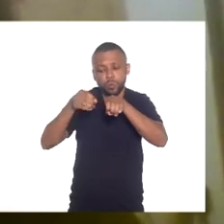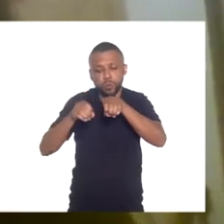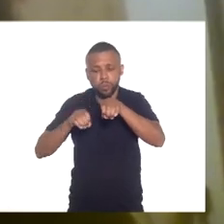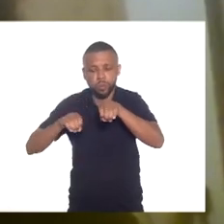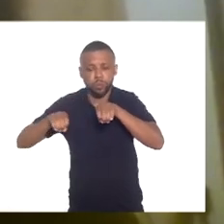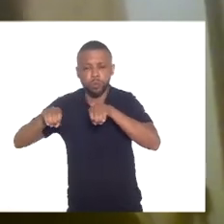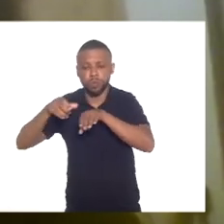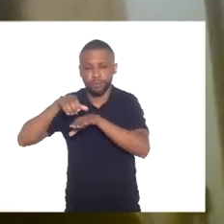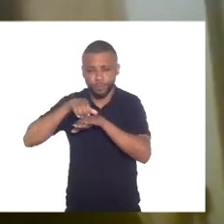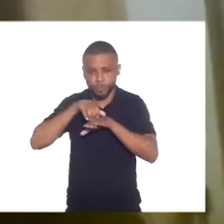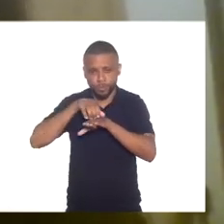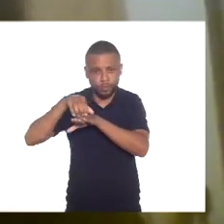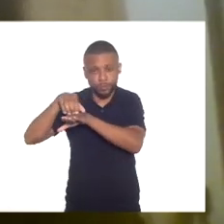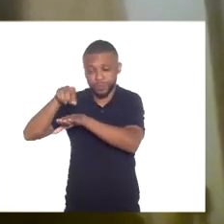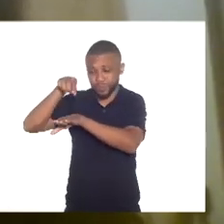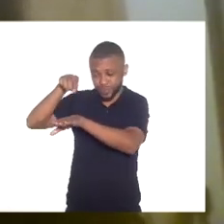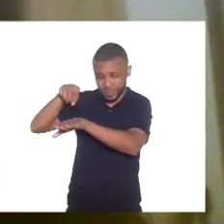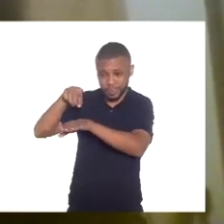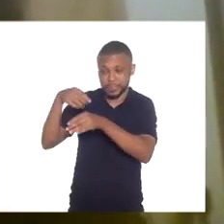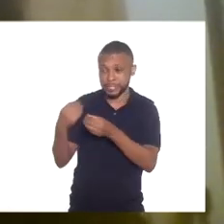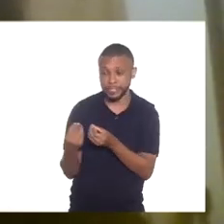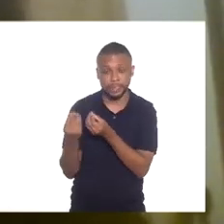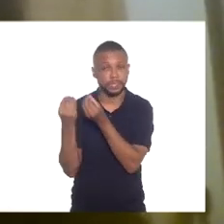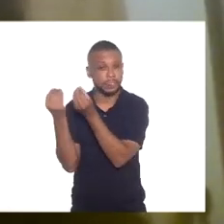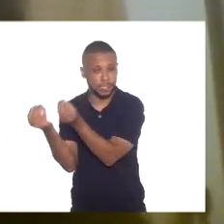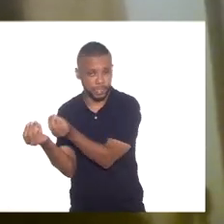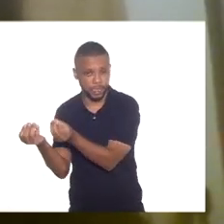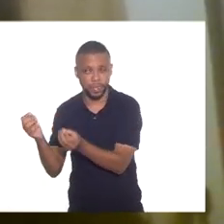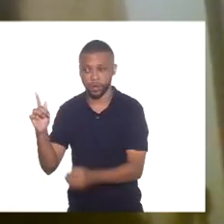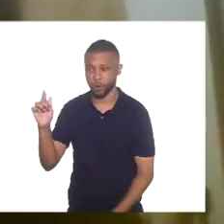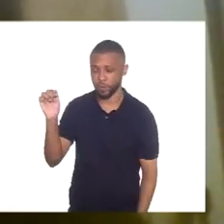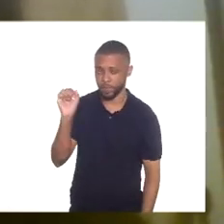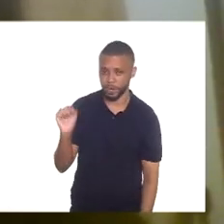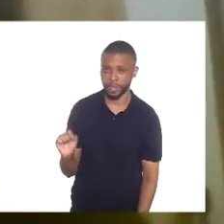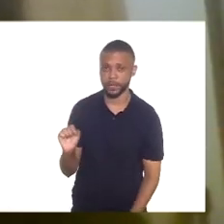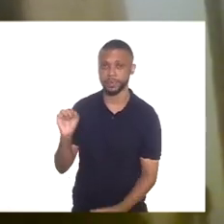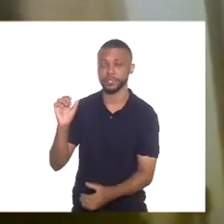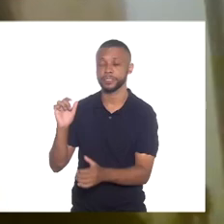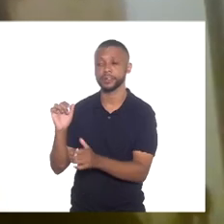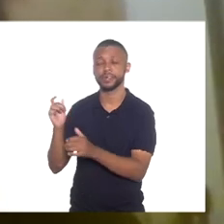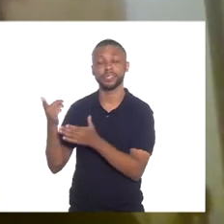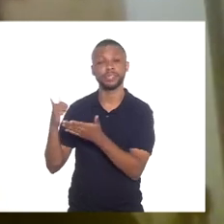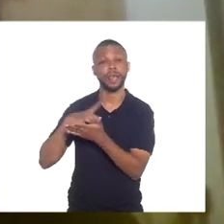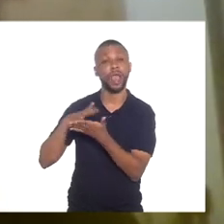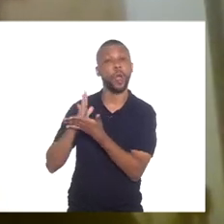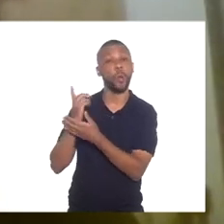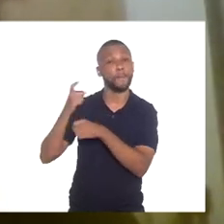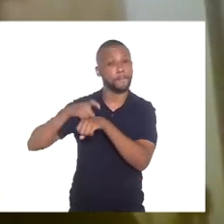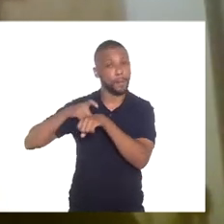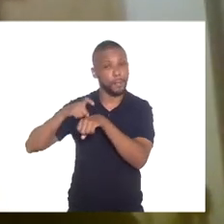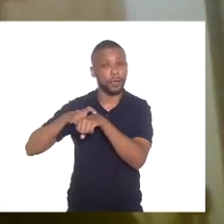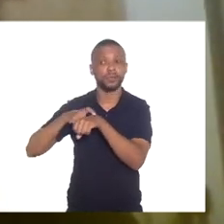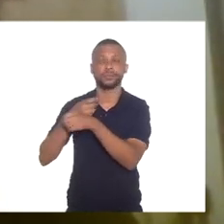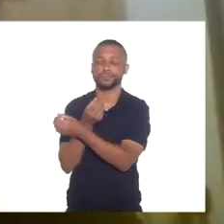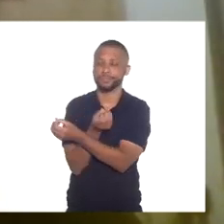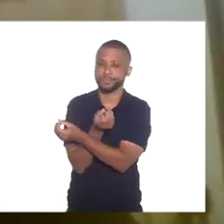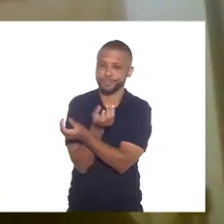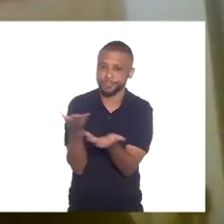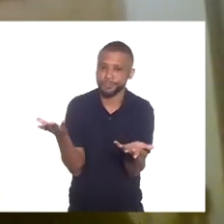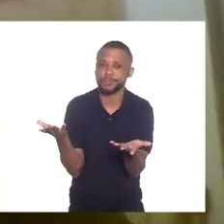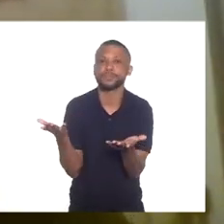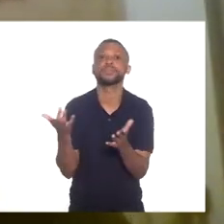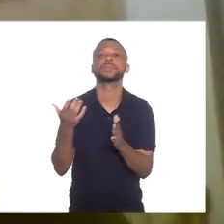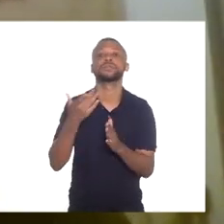Esse carregador entrega esse gás a partir de um determinado momento para as distribuidoras estaduais.